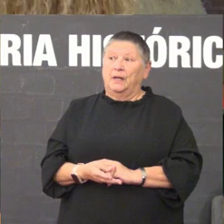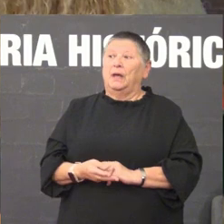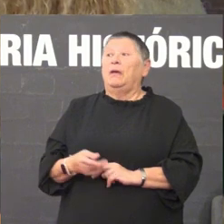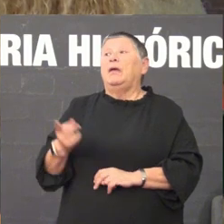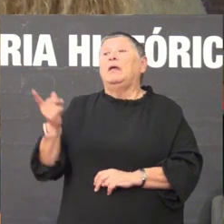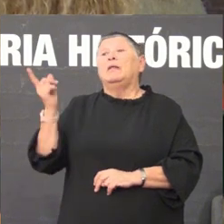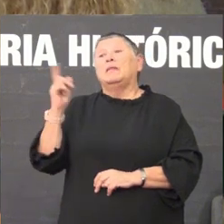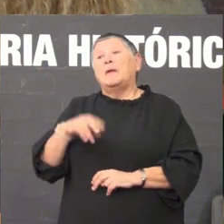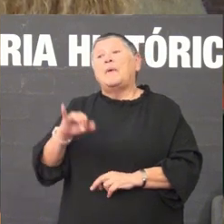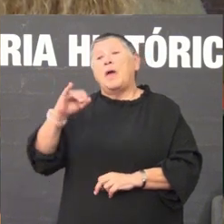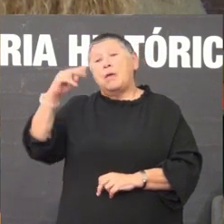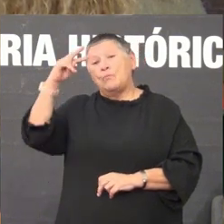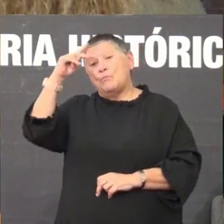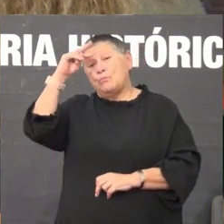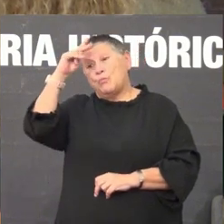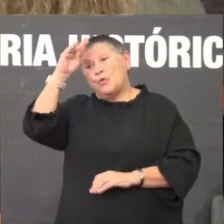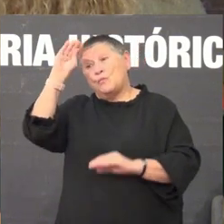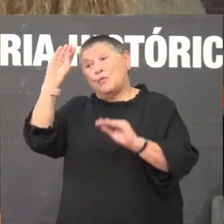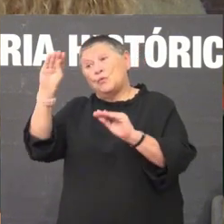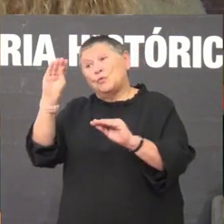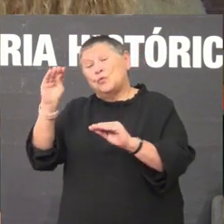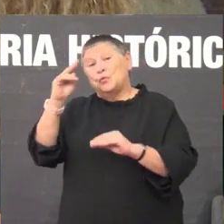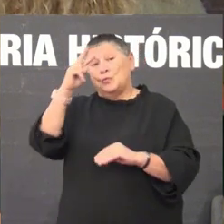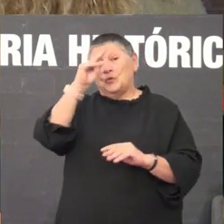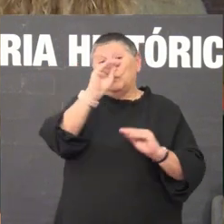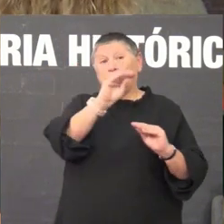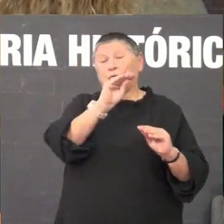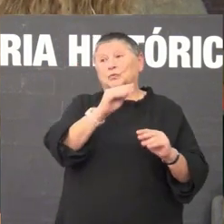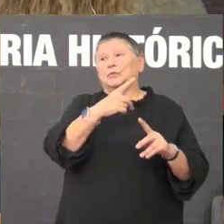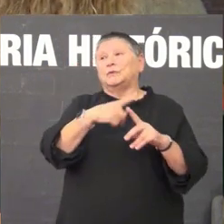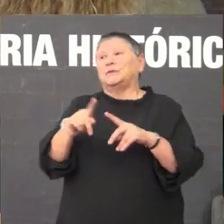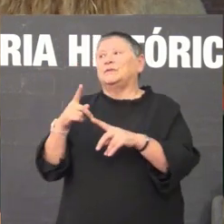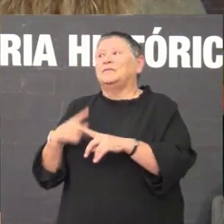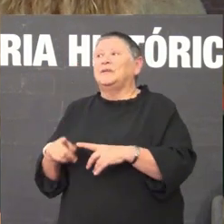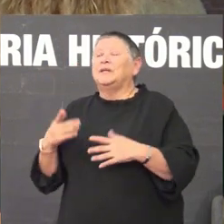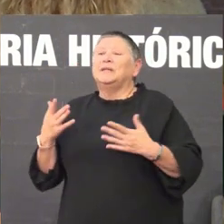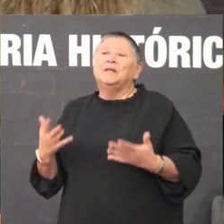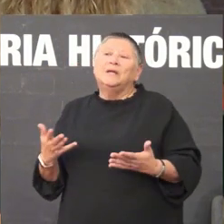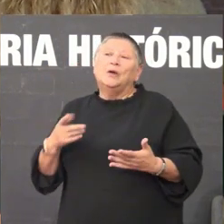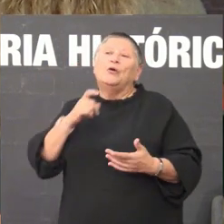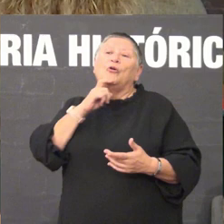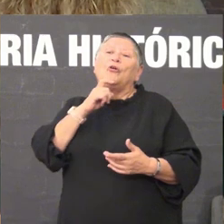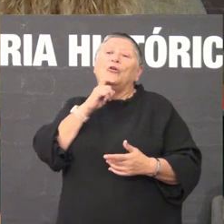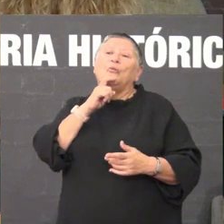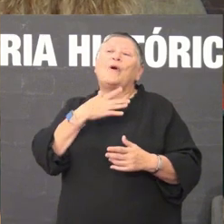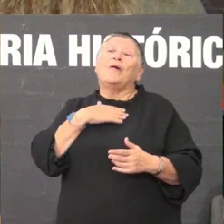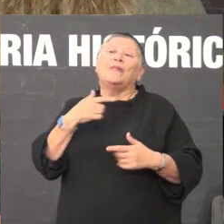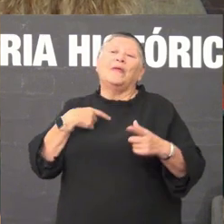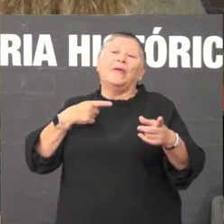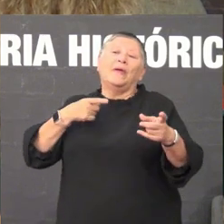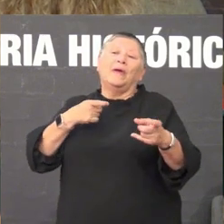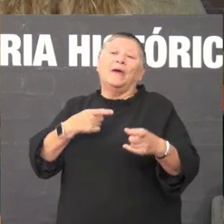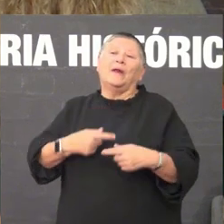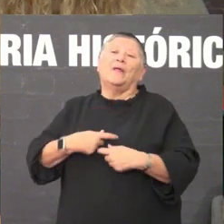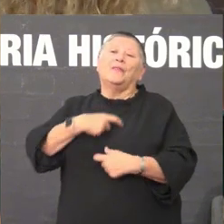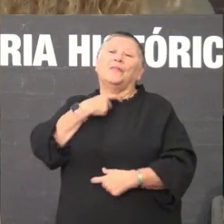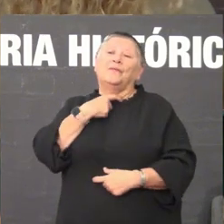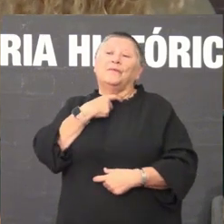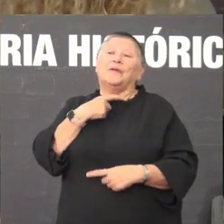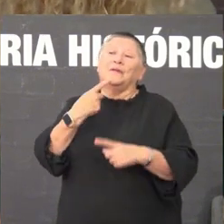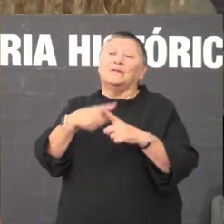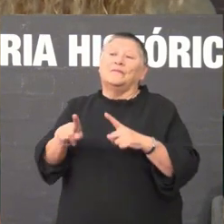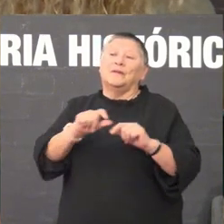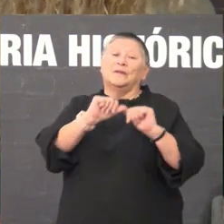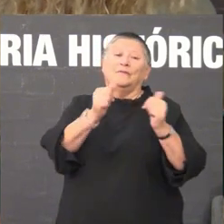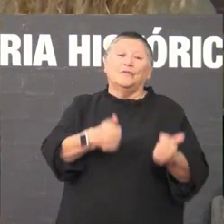um problema, e que vocês, de alguma forma, também têm, mas é que, por exemplo, em relação à Guerra Civil, existe uma proliferação muito grande de